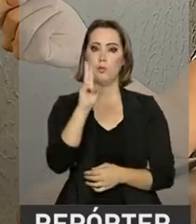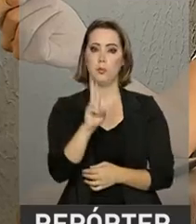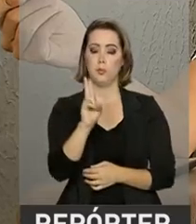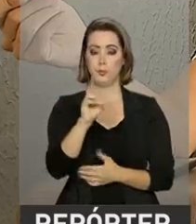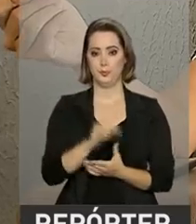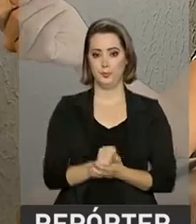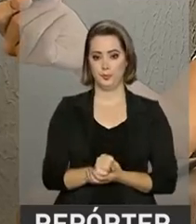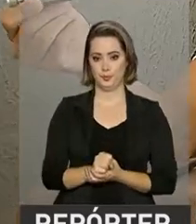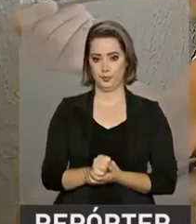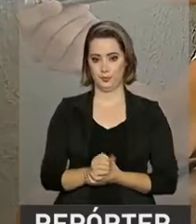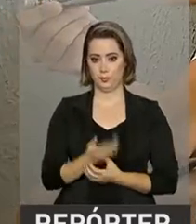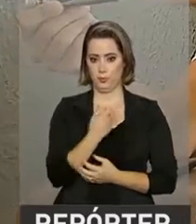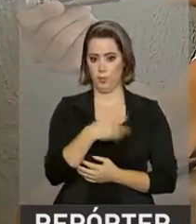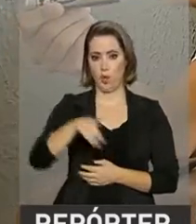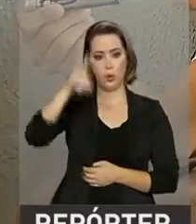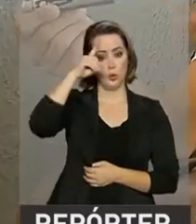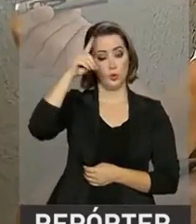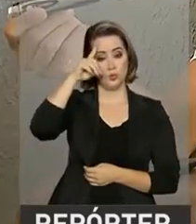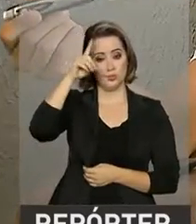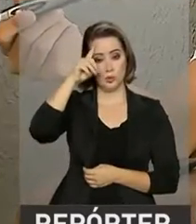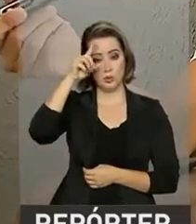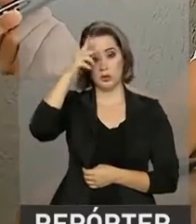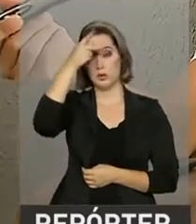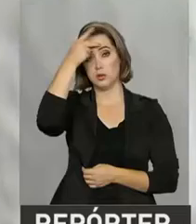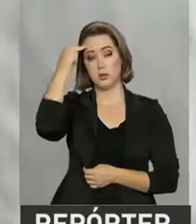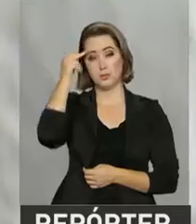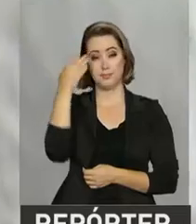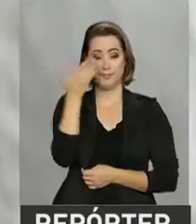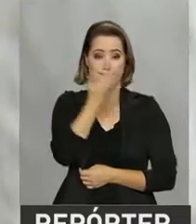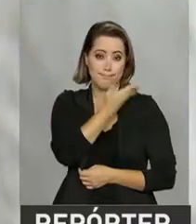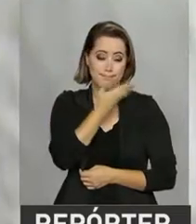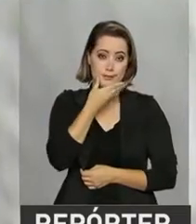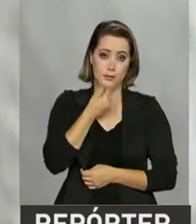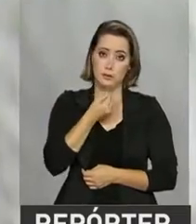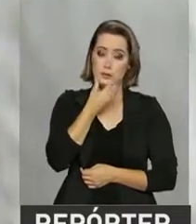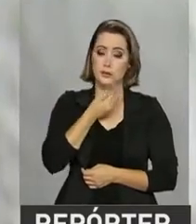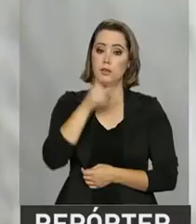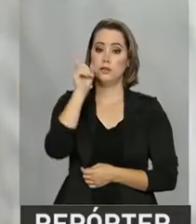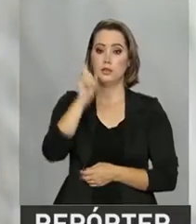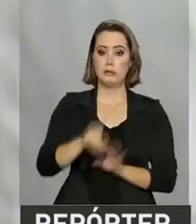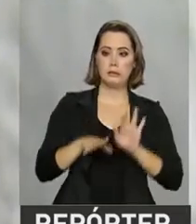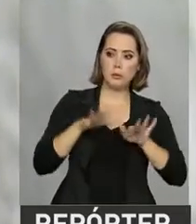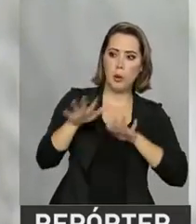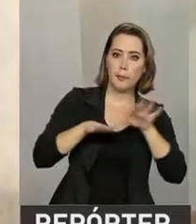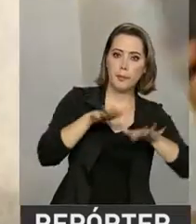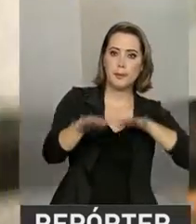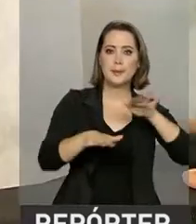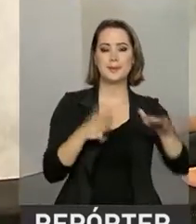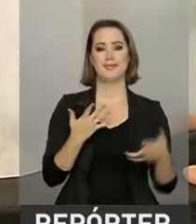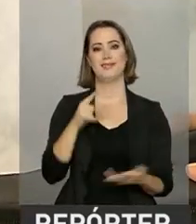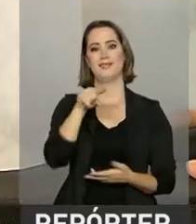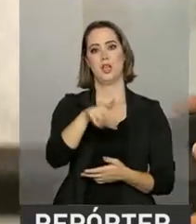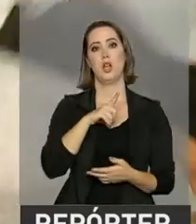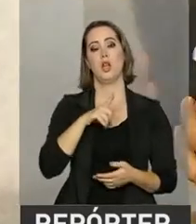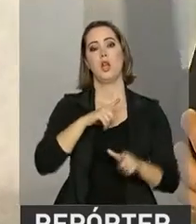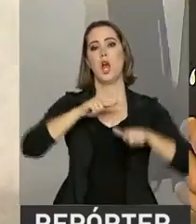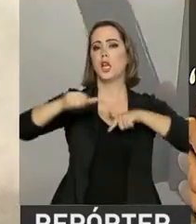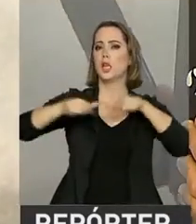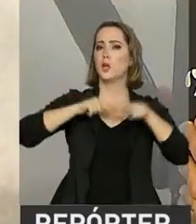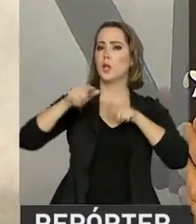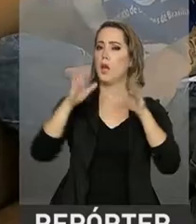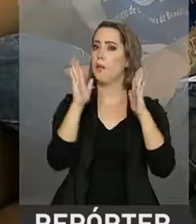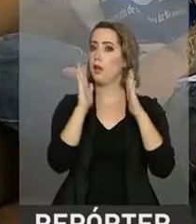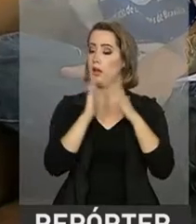o dia-a-dia do programador de sistemas alex alves é bem movimentado além do trabalho em